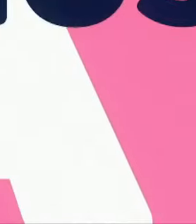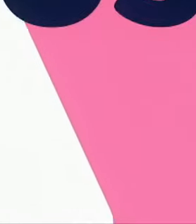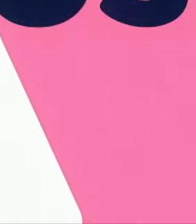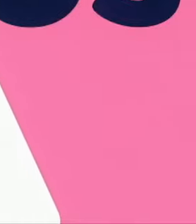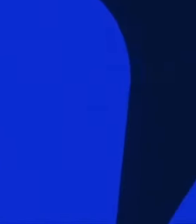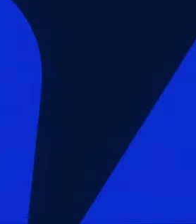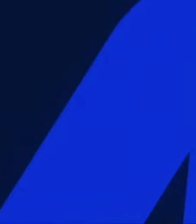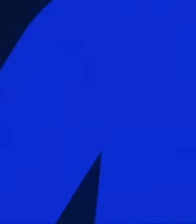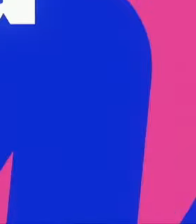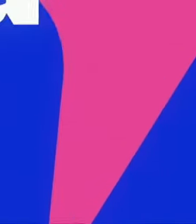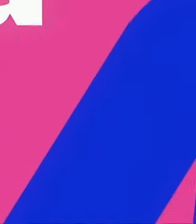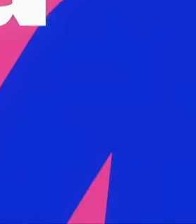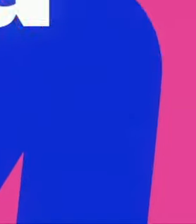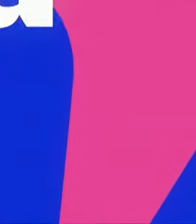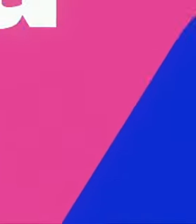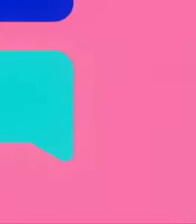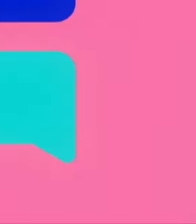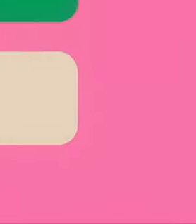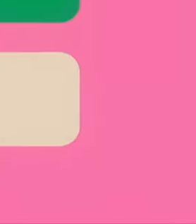que...